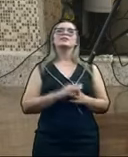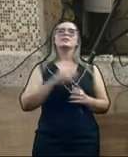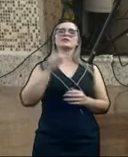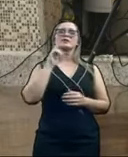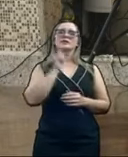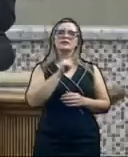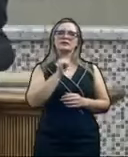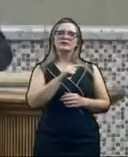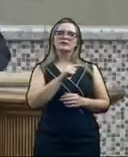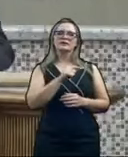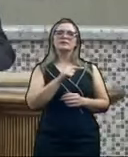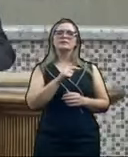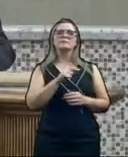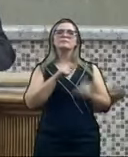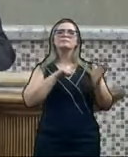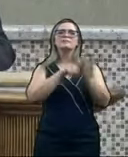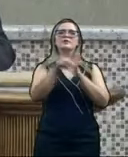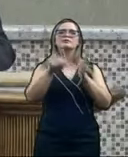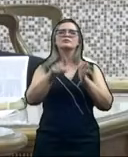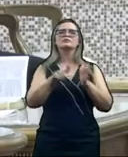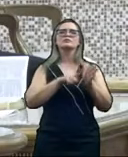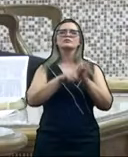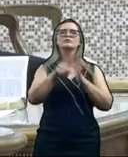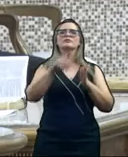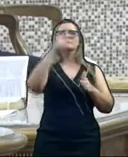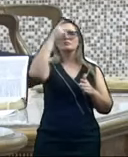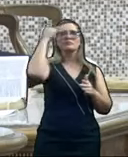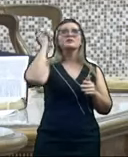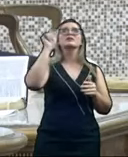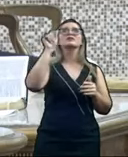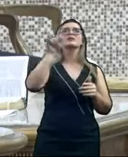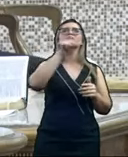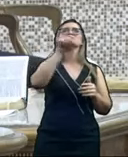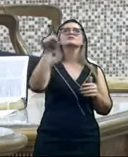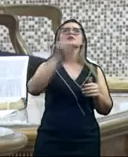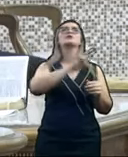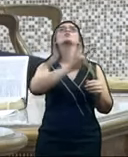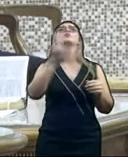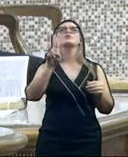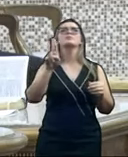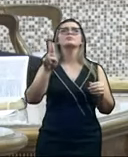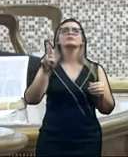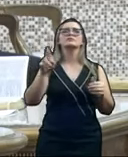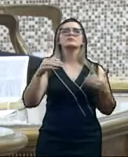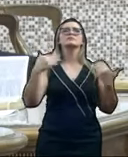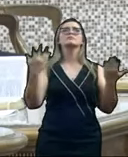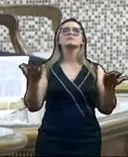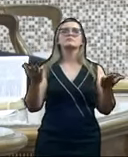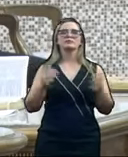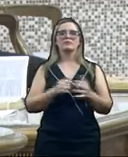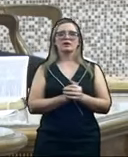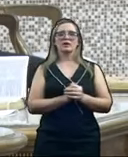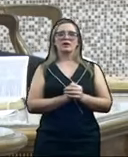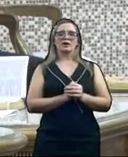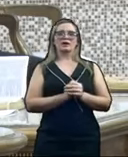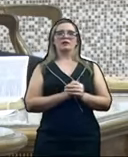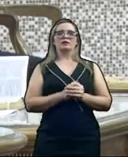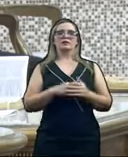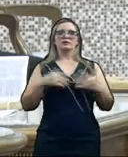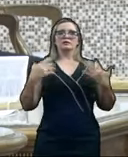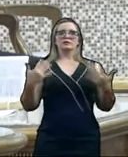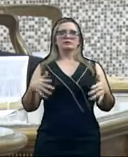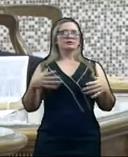é difícil a situação para aquele homem a reconhecer quem ele é